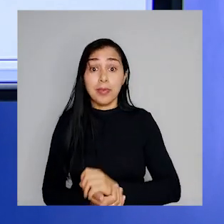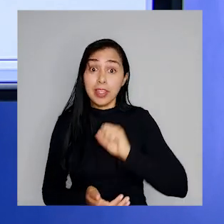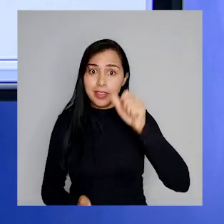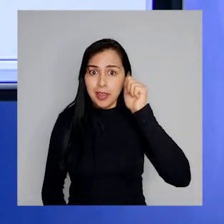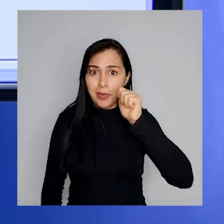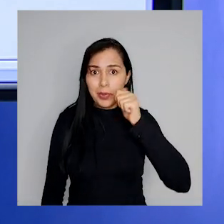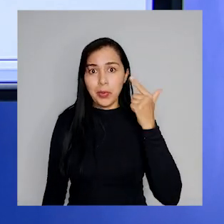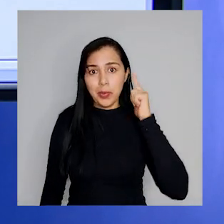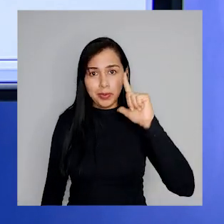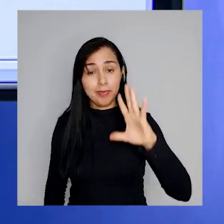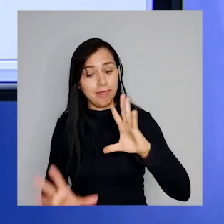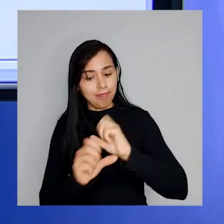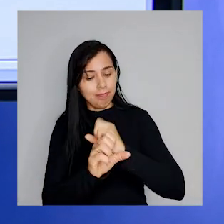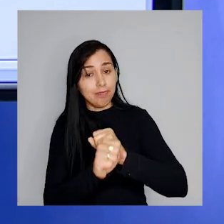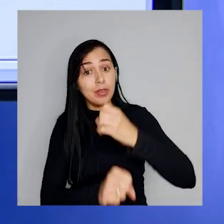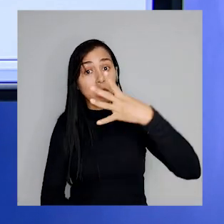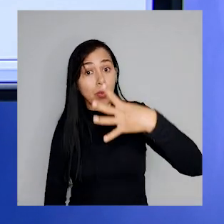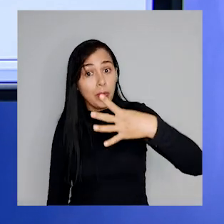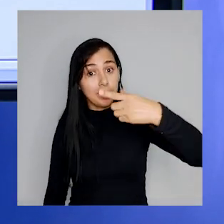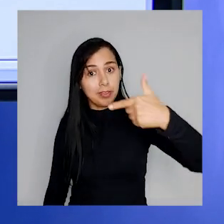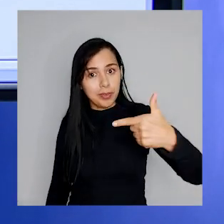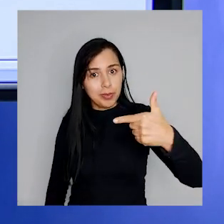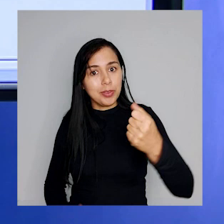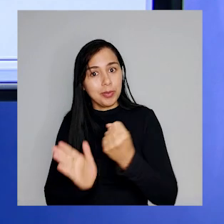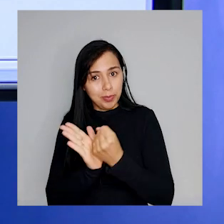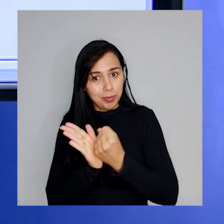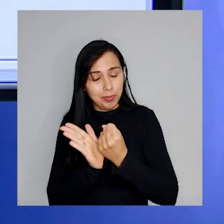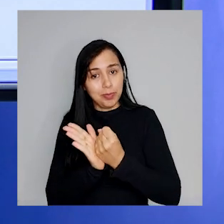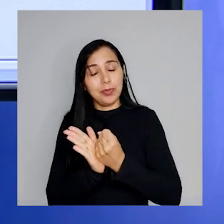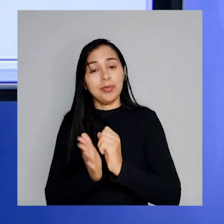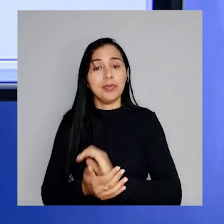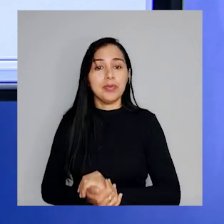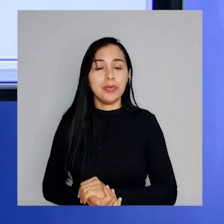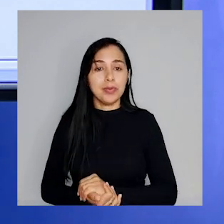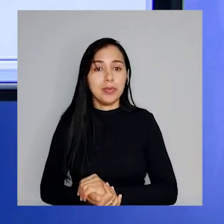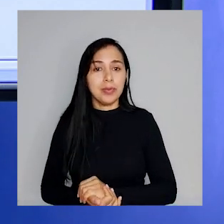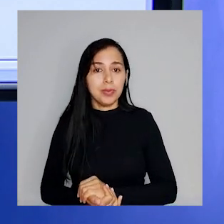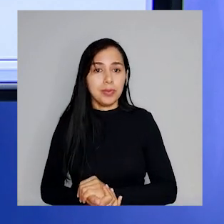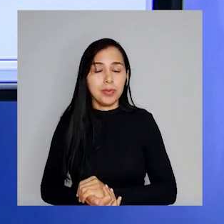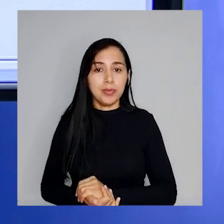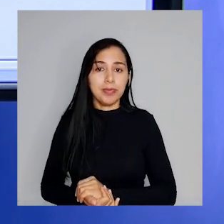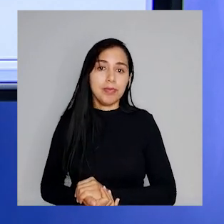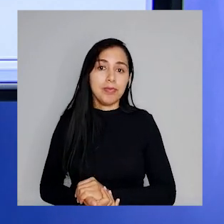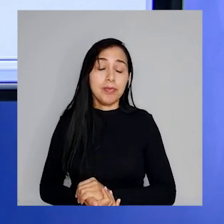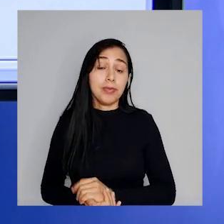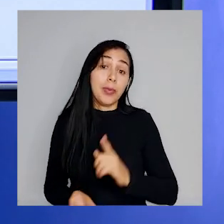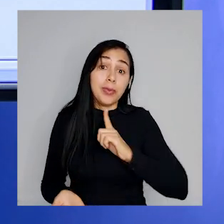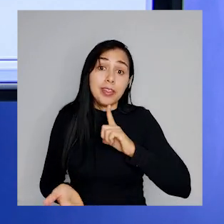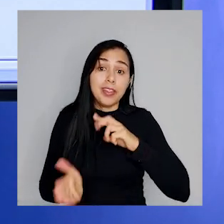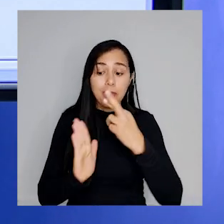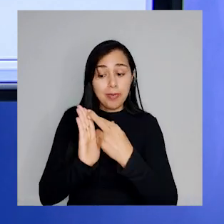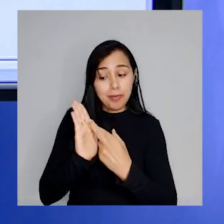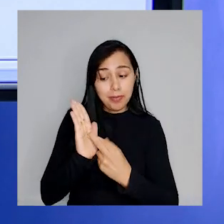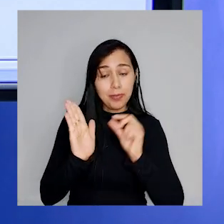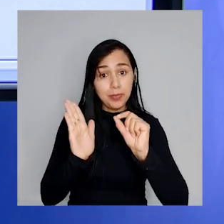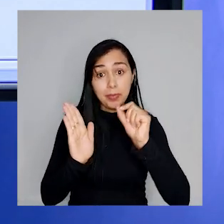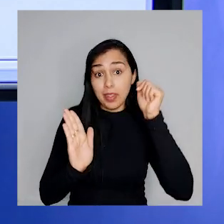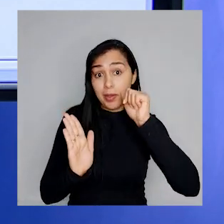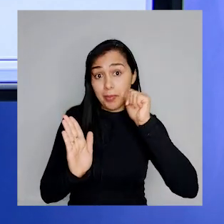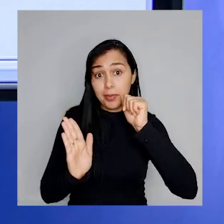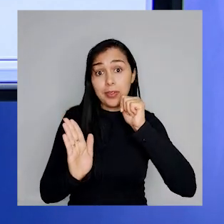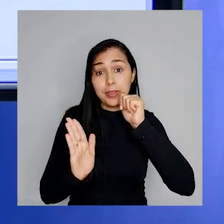fez 42 pontos, é isso? E tem aqui como se fosse uma regra que ele falou para mim, que